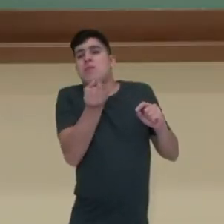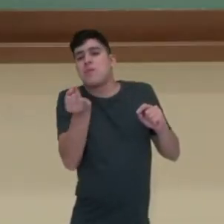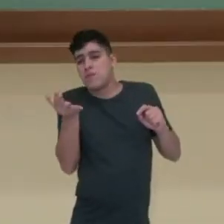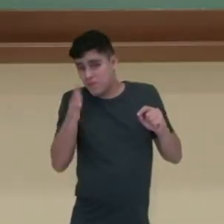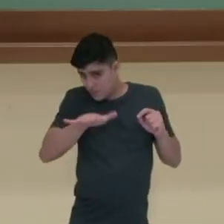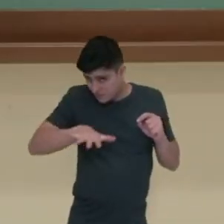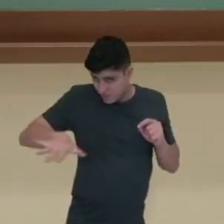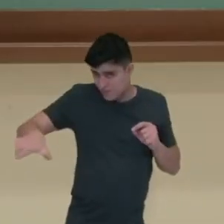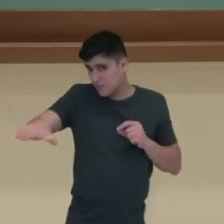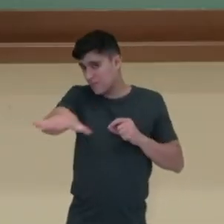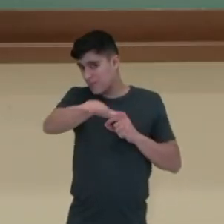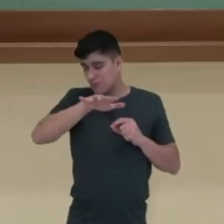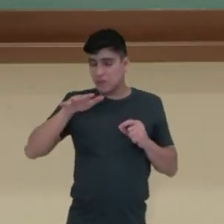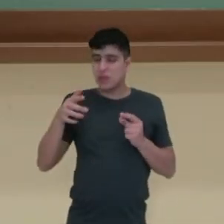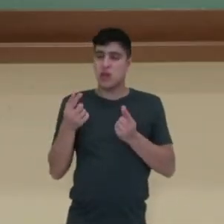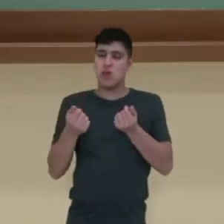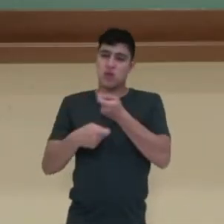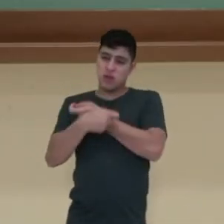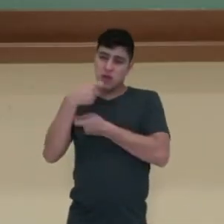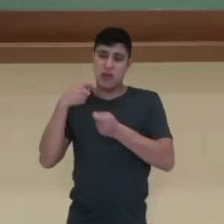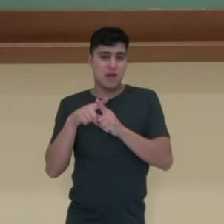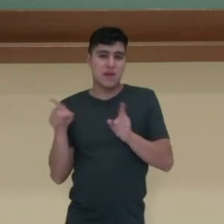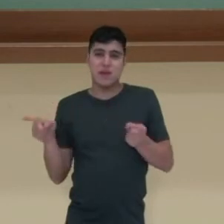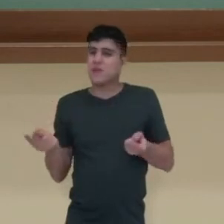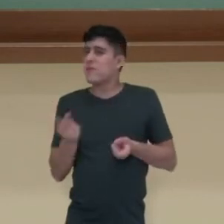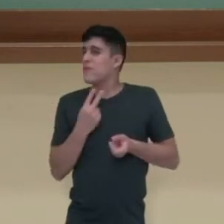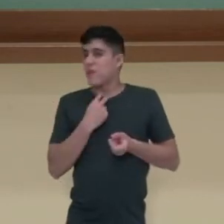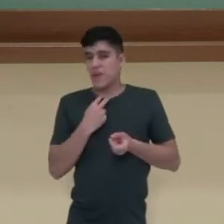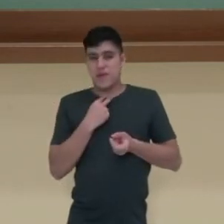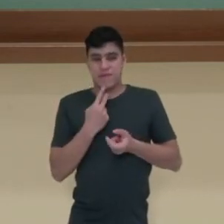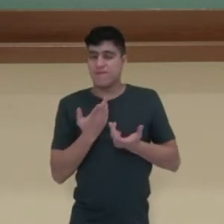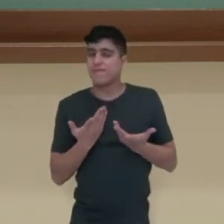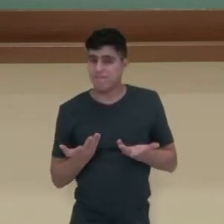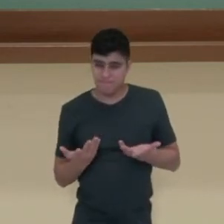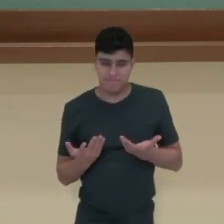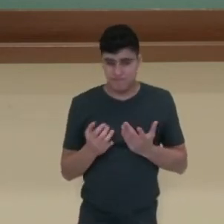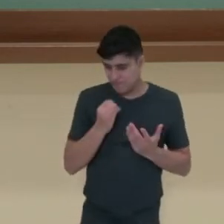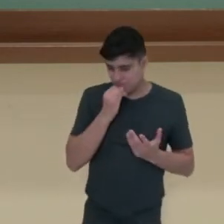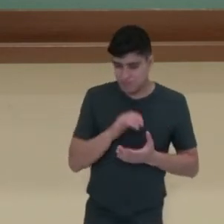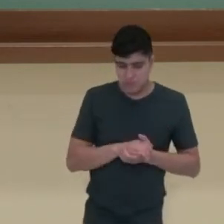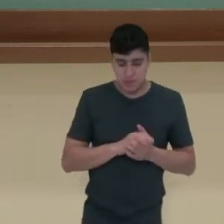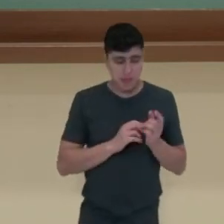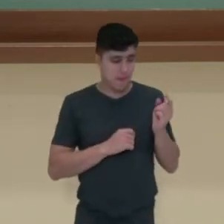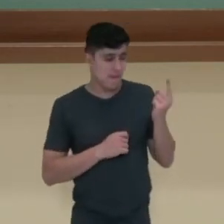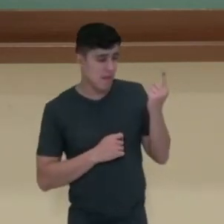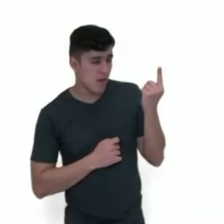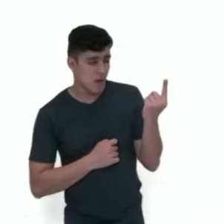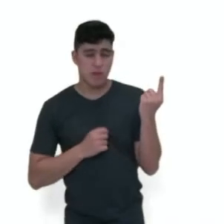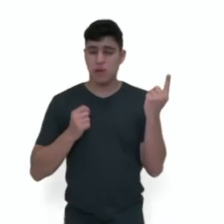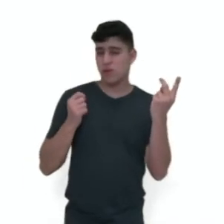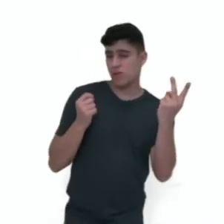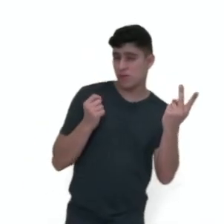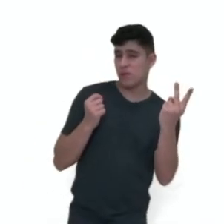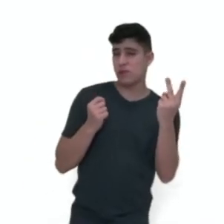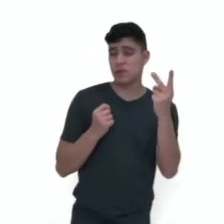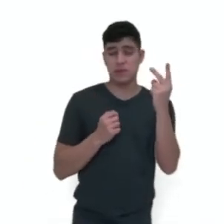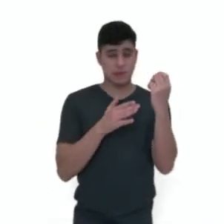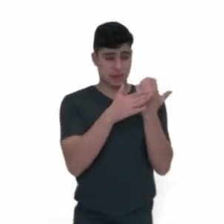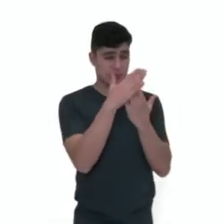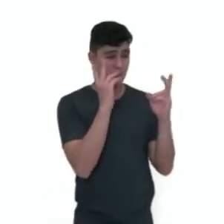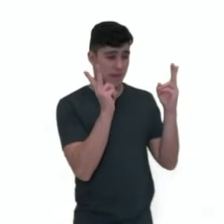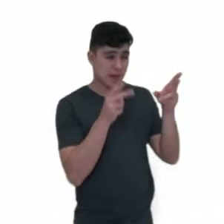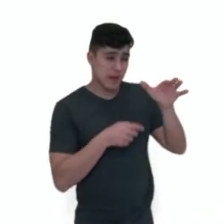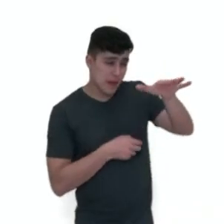da economia, mas que não deveria acontecer. Quando duas ou mais empresas de um mesmo segmento